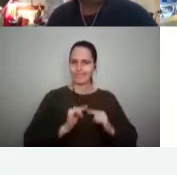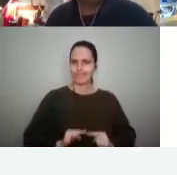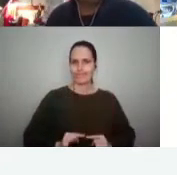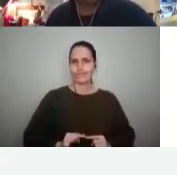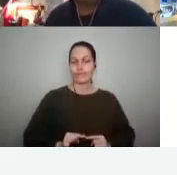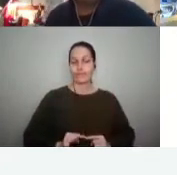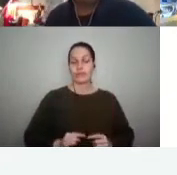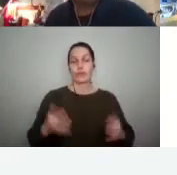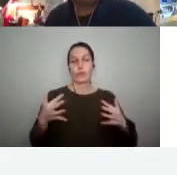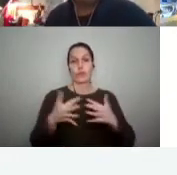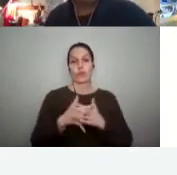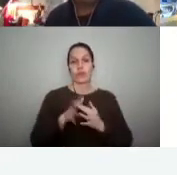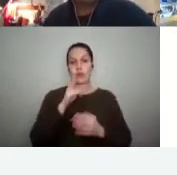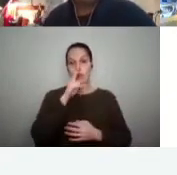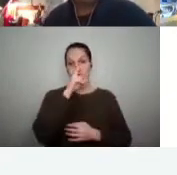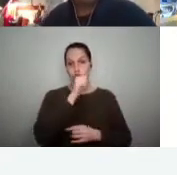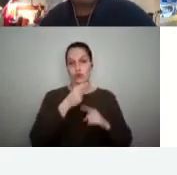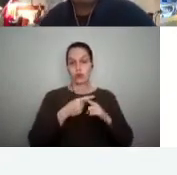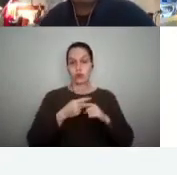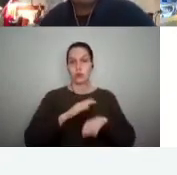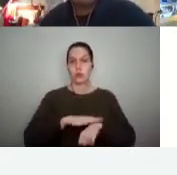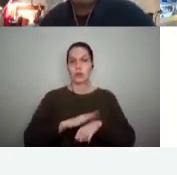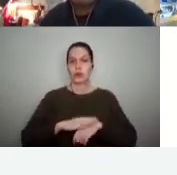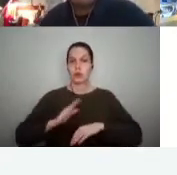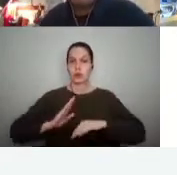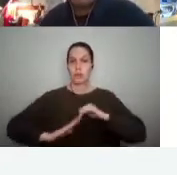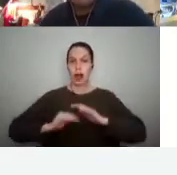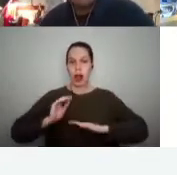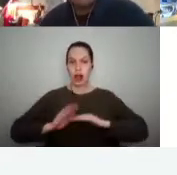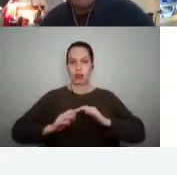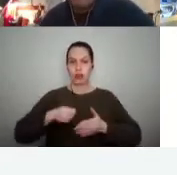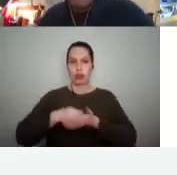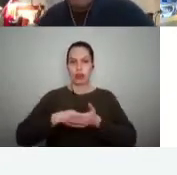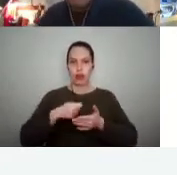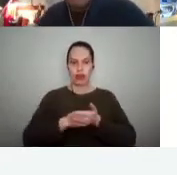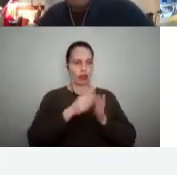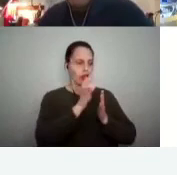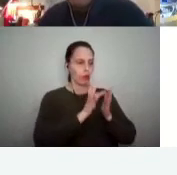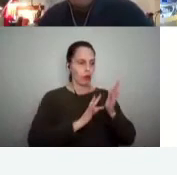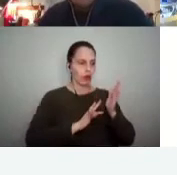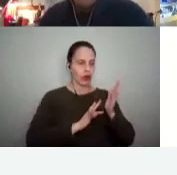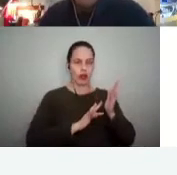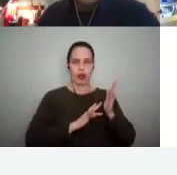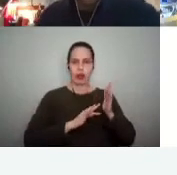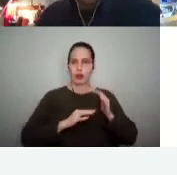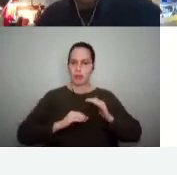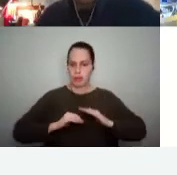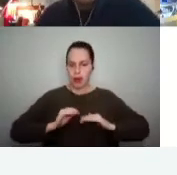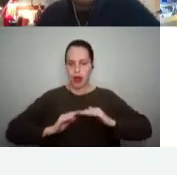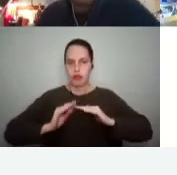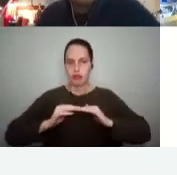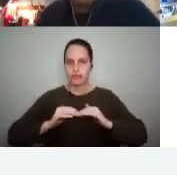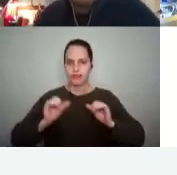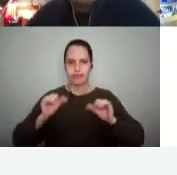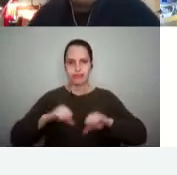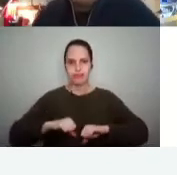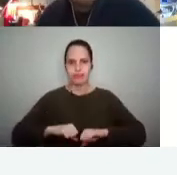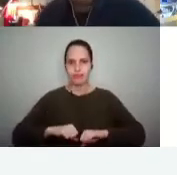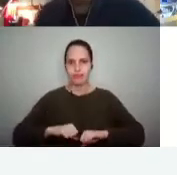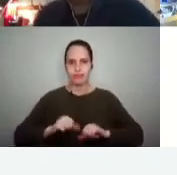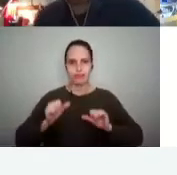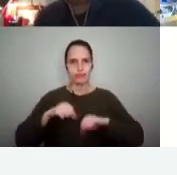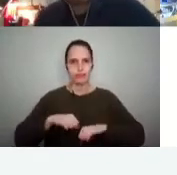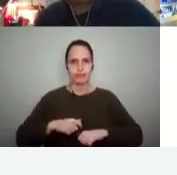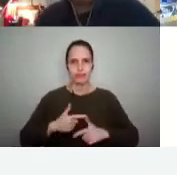na prática, parece que a teoria não dá respostas para aquela prática, né? E isso é óbvio, porque a